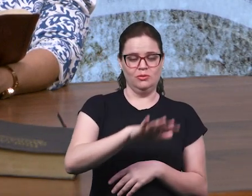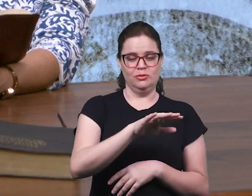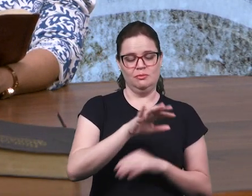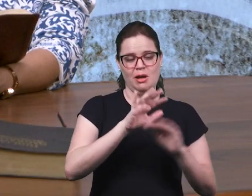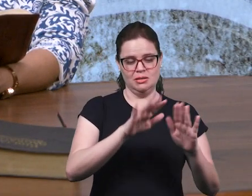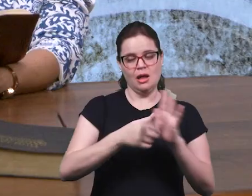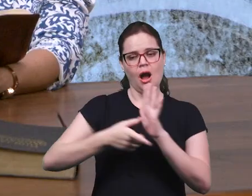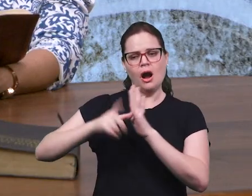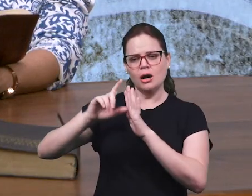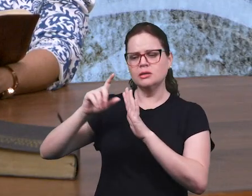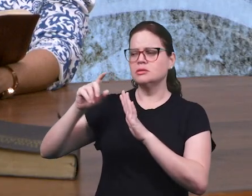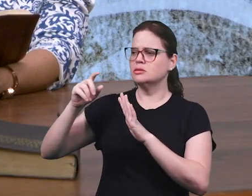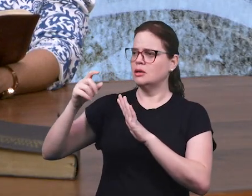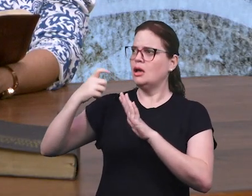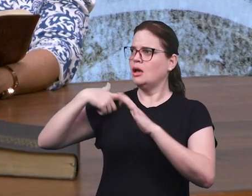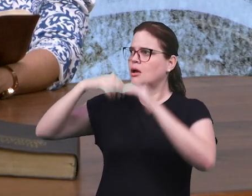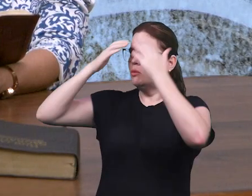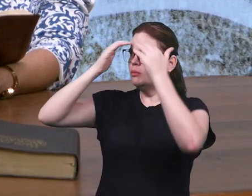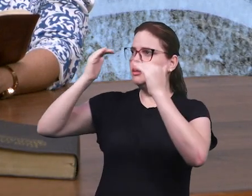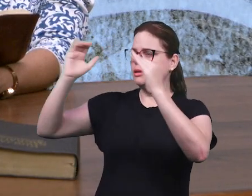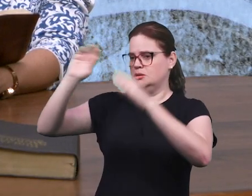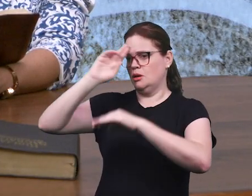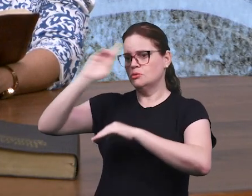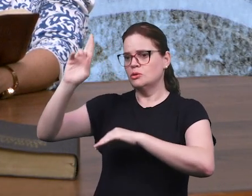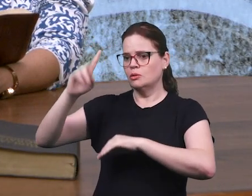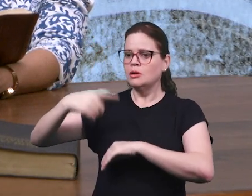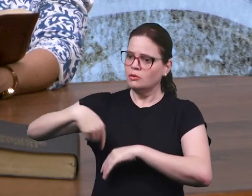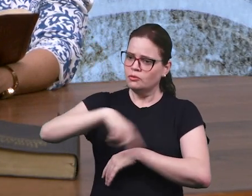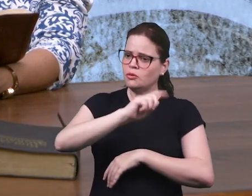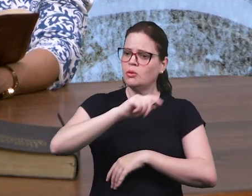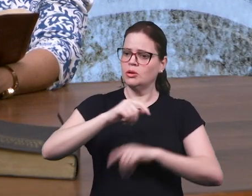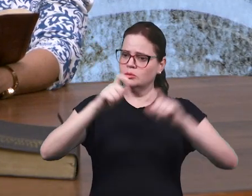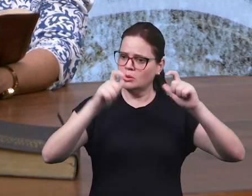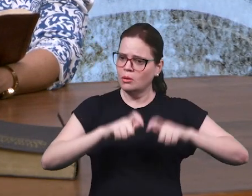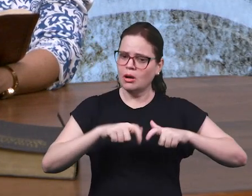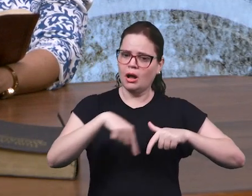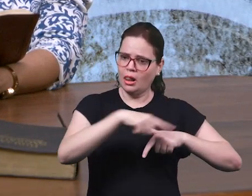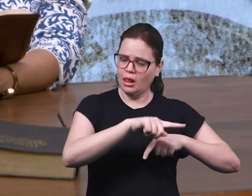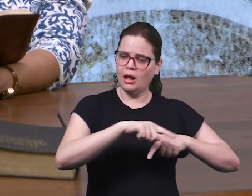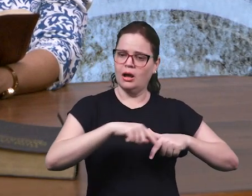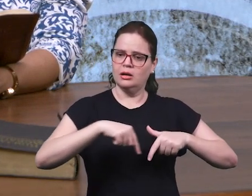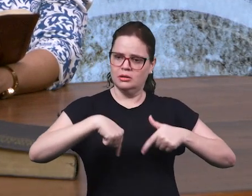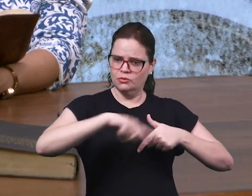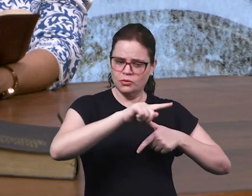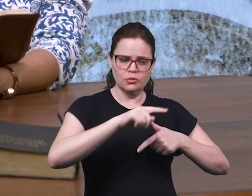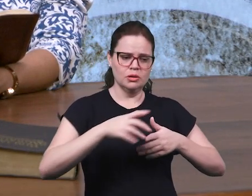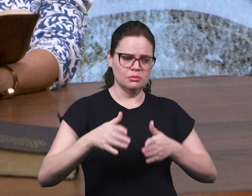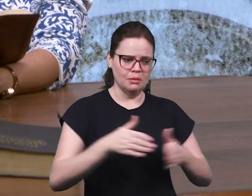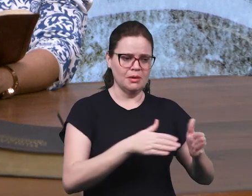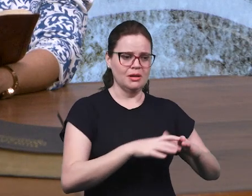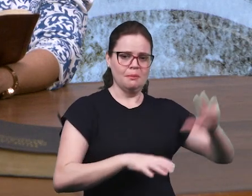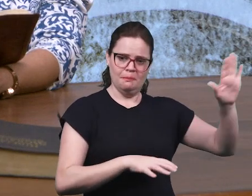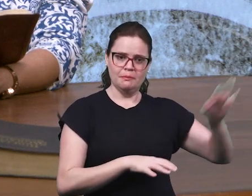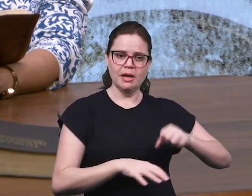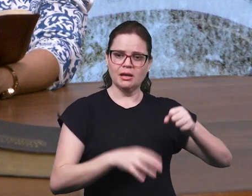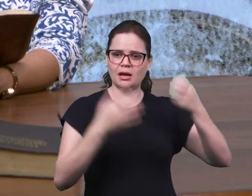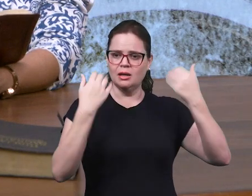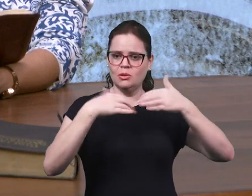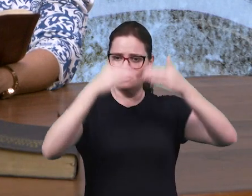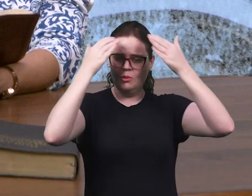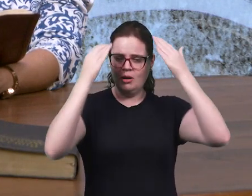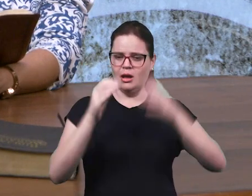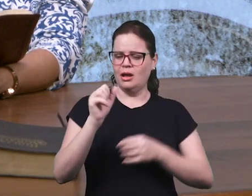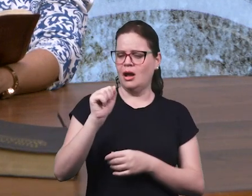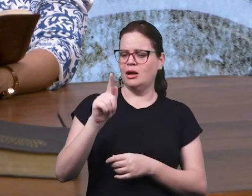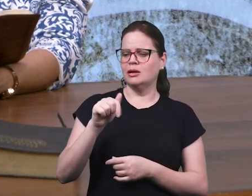Senhor e caminhei no caminho pelo qual o Senhor me enviou e trouxe a Agag, rei de